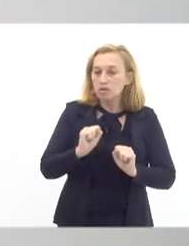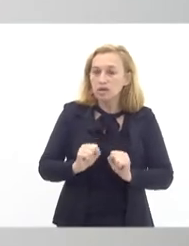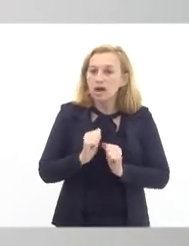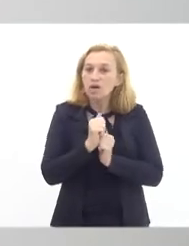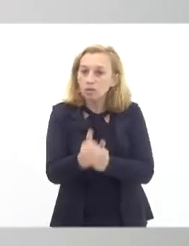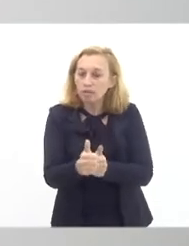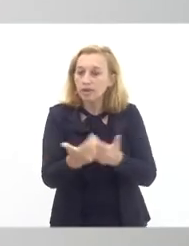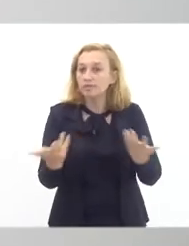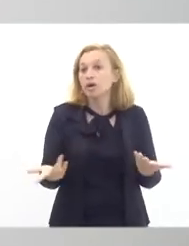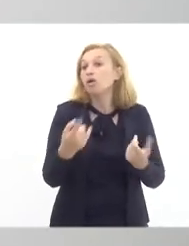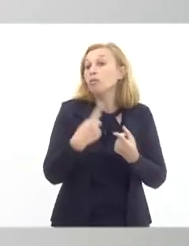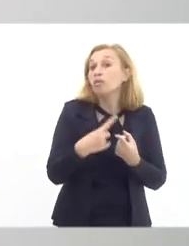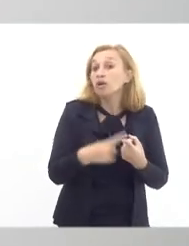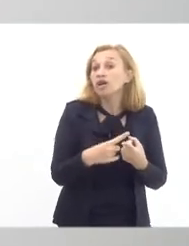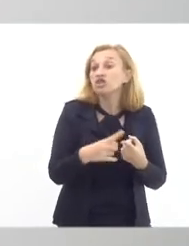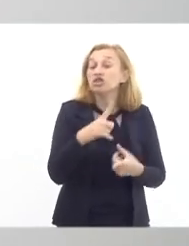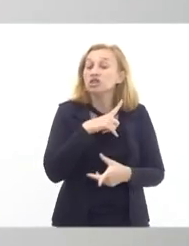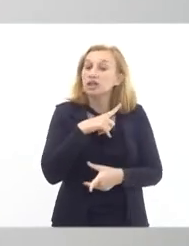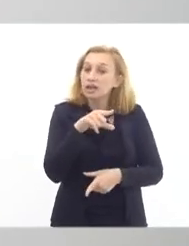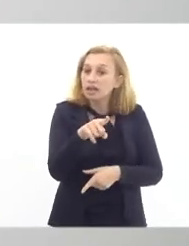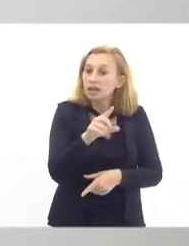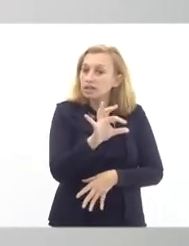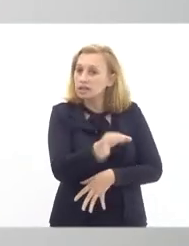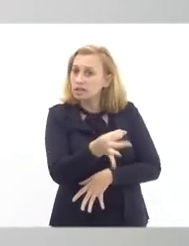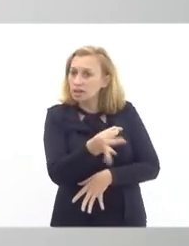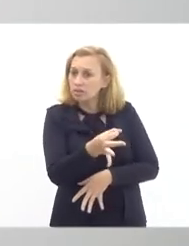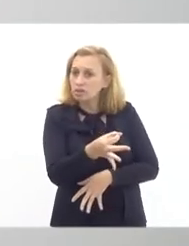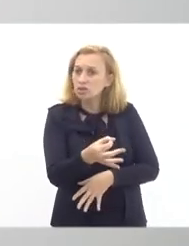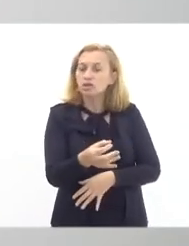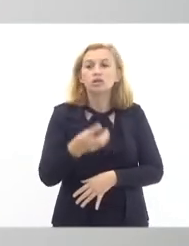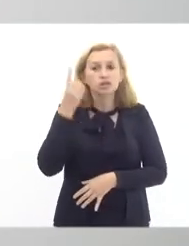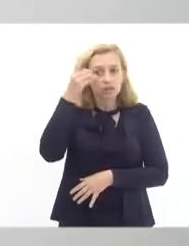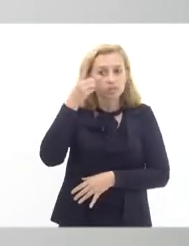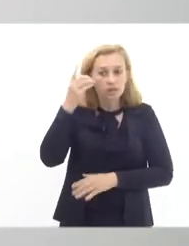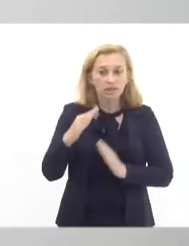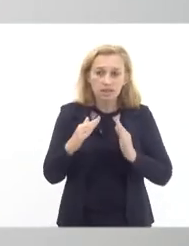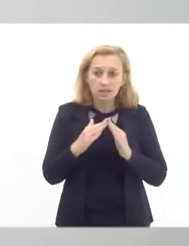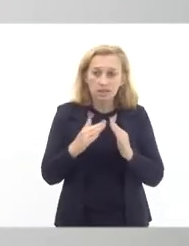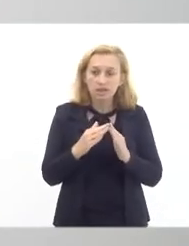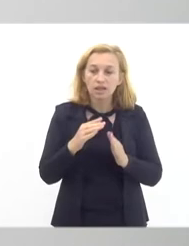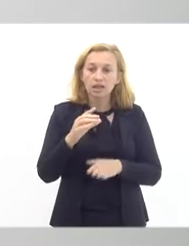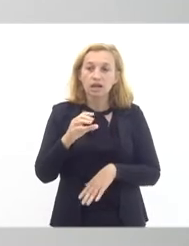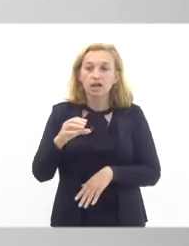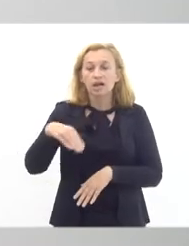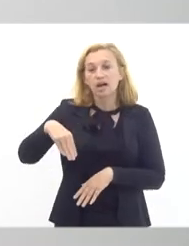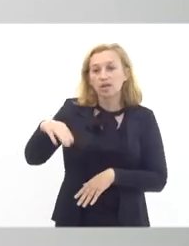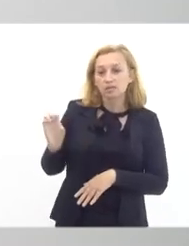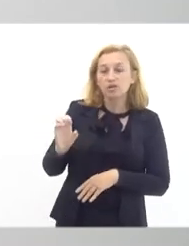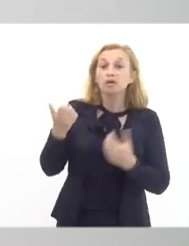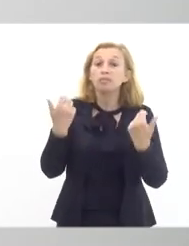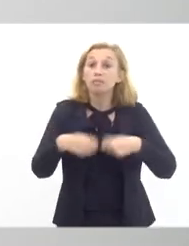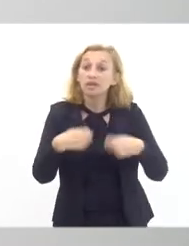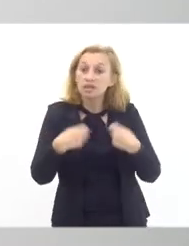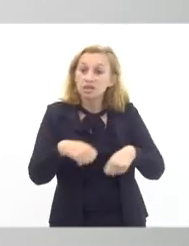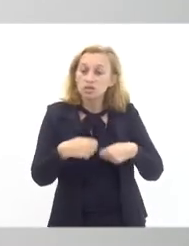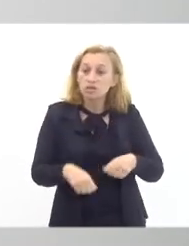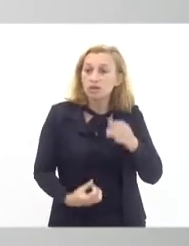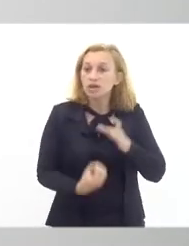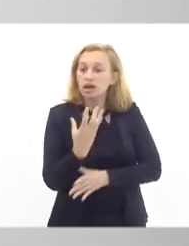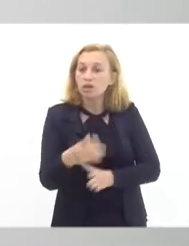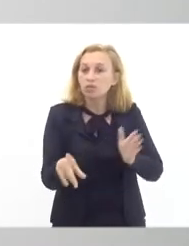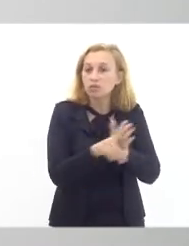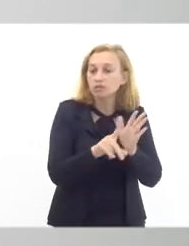dele. Porque a gente tem aí, inclusive, né, um deputado também dessa casa, o Carlos Mink, que precisou fazer um projeto de